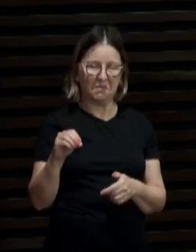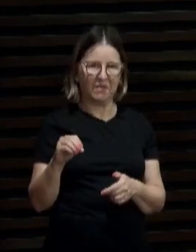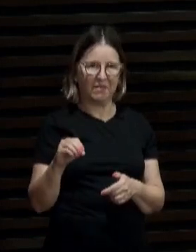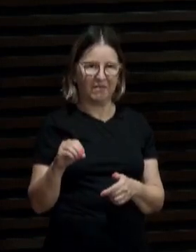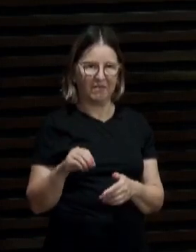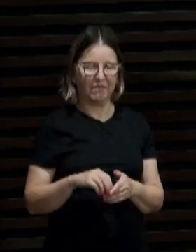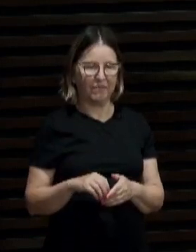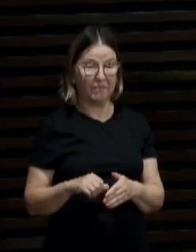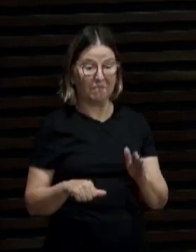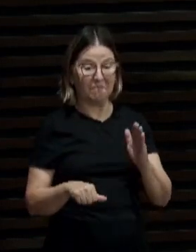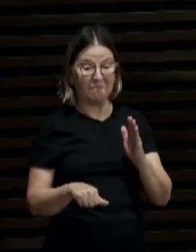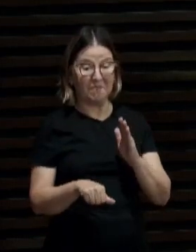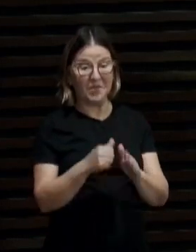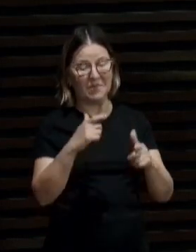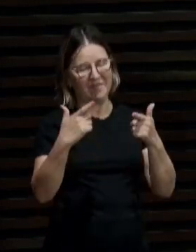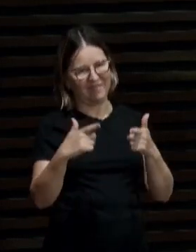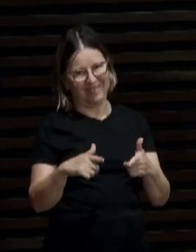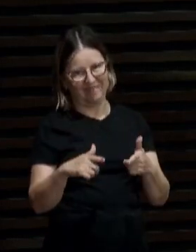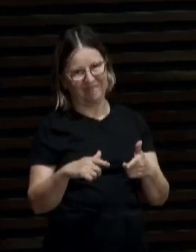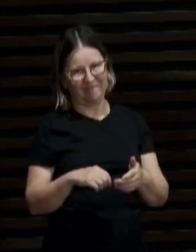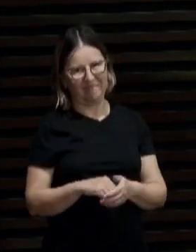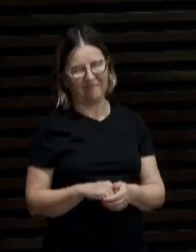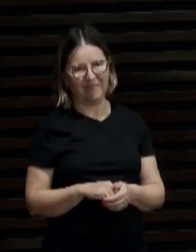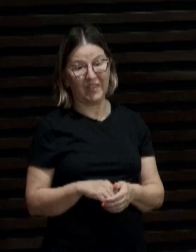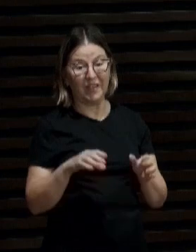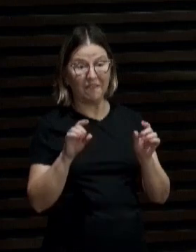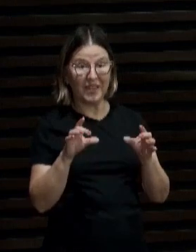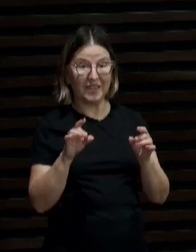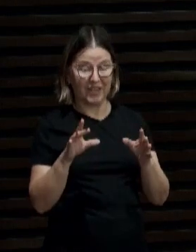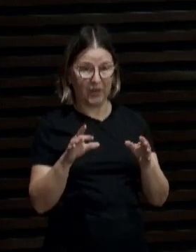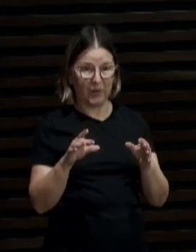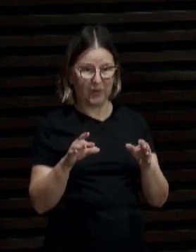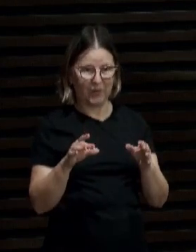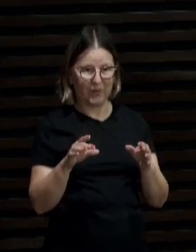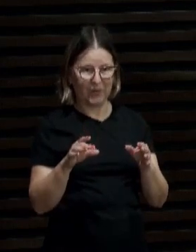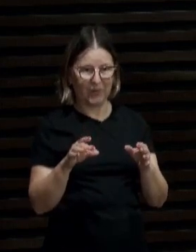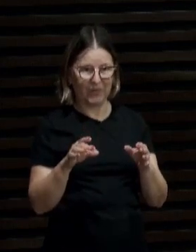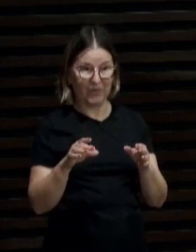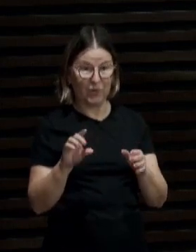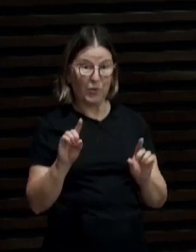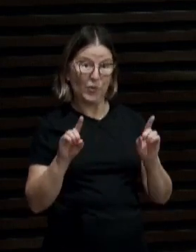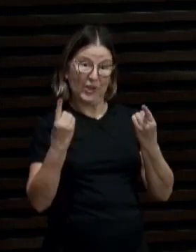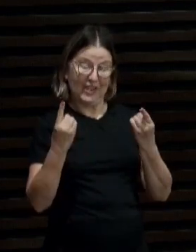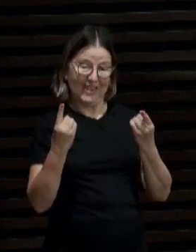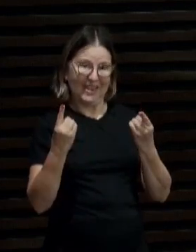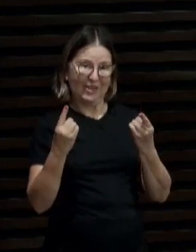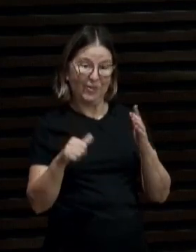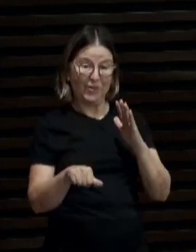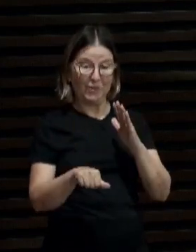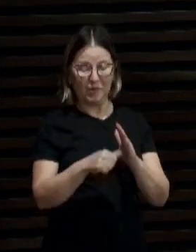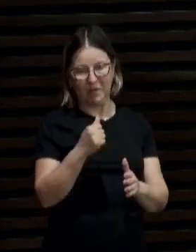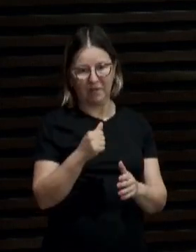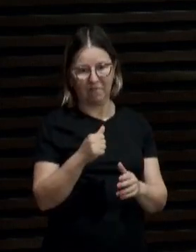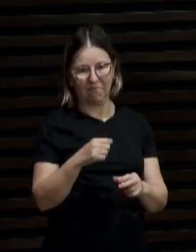Primogenitura, primeiro lugar, tem a ver. Ele vendeu a primogenitura dele por um prato